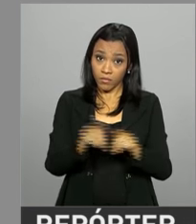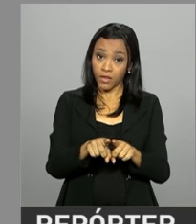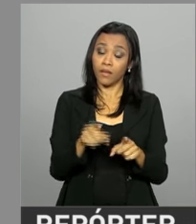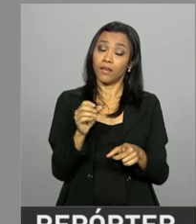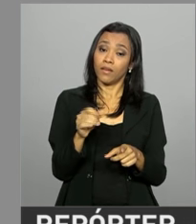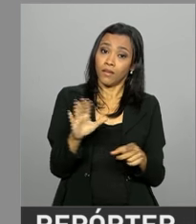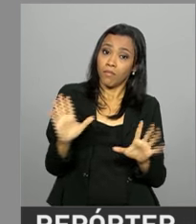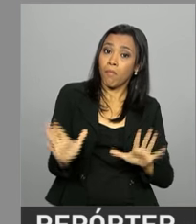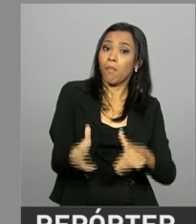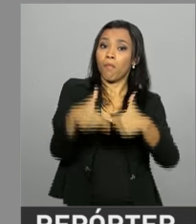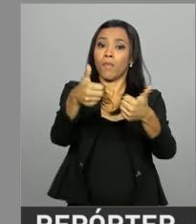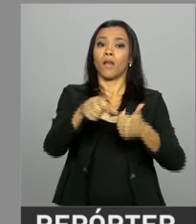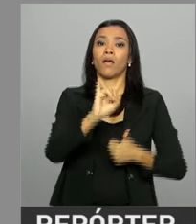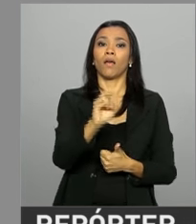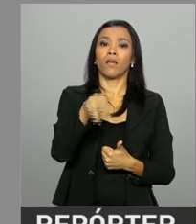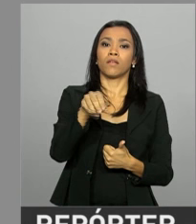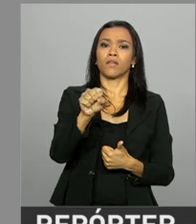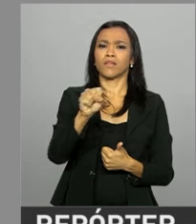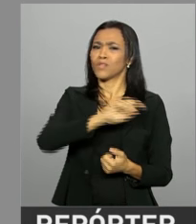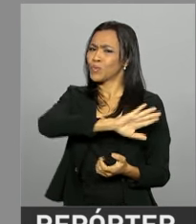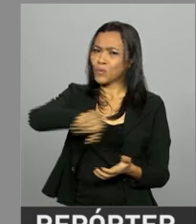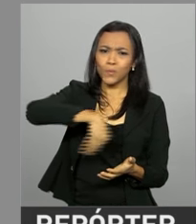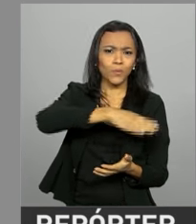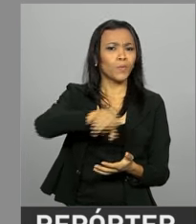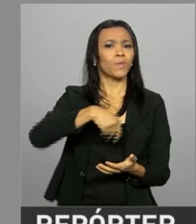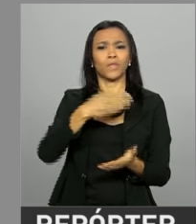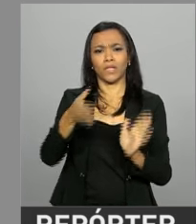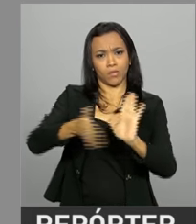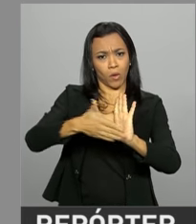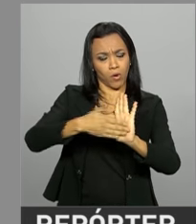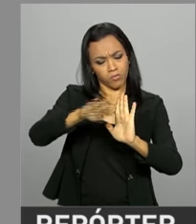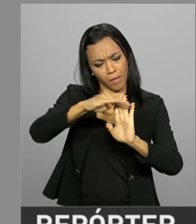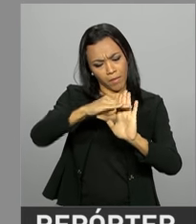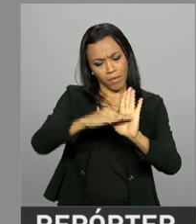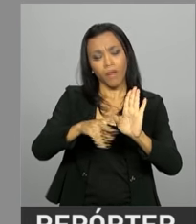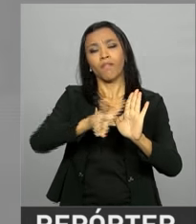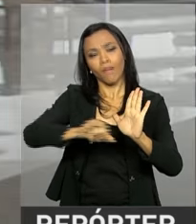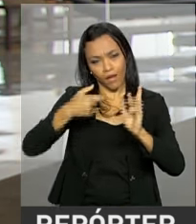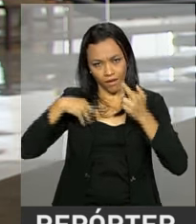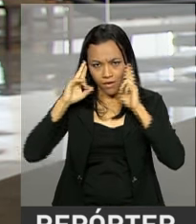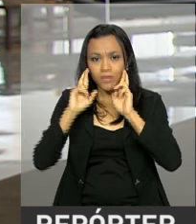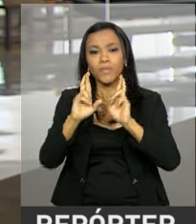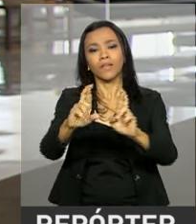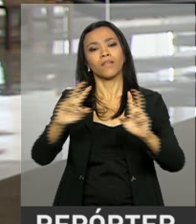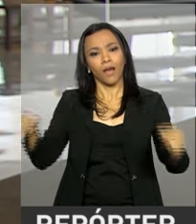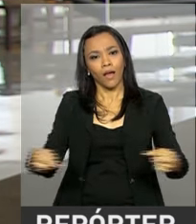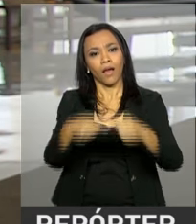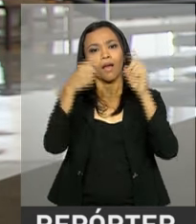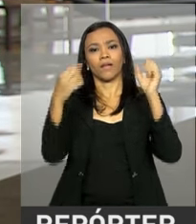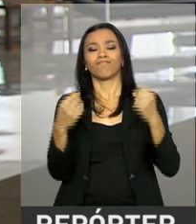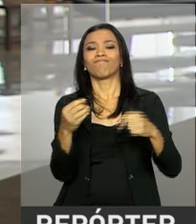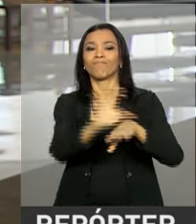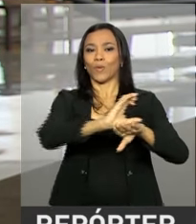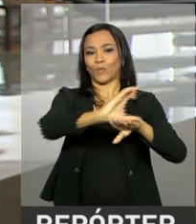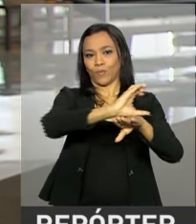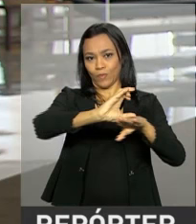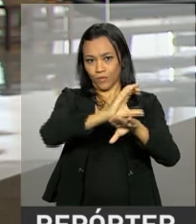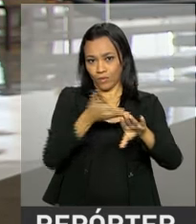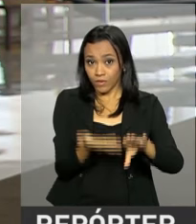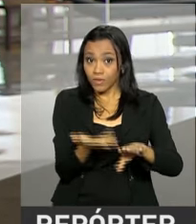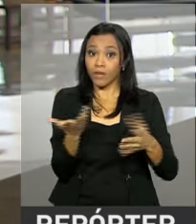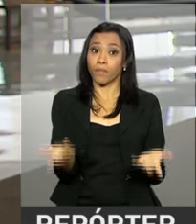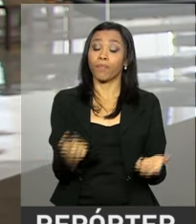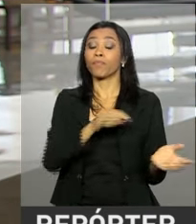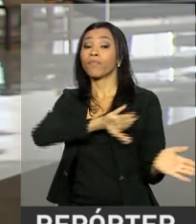contas públicas e que todas elas vão respeitar as garantias e os direitos previstos na constituição federal brasileira